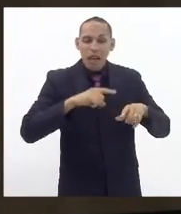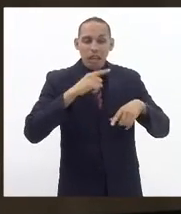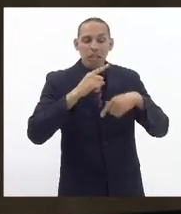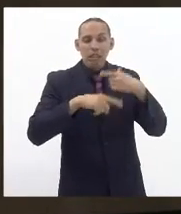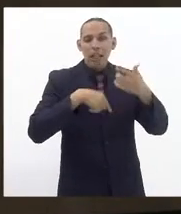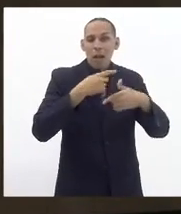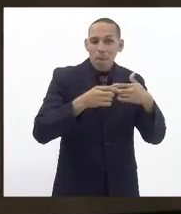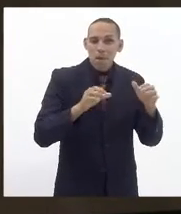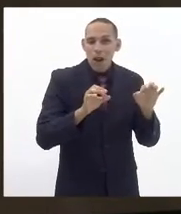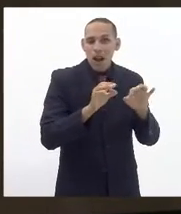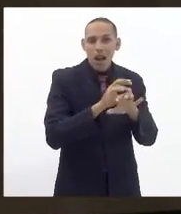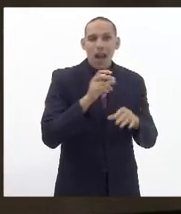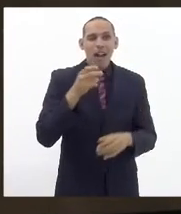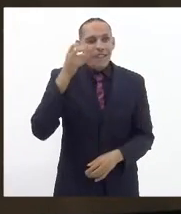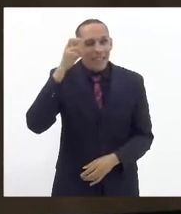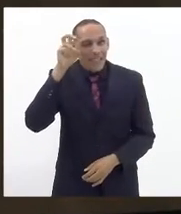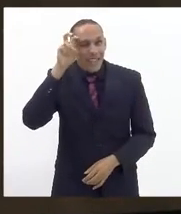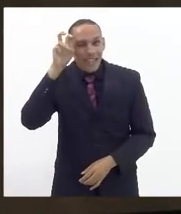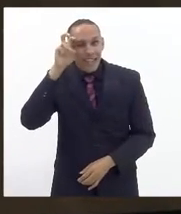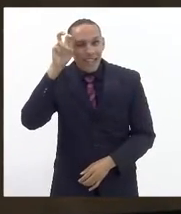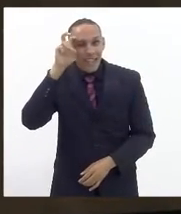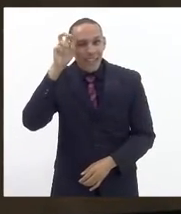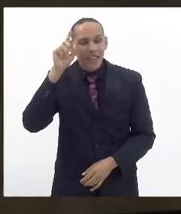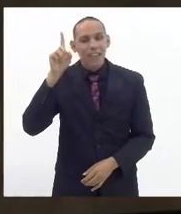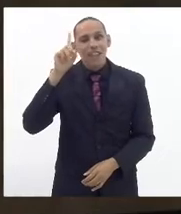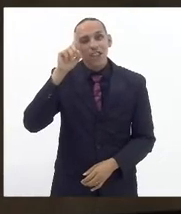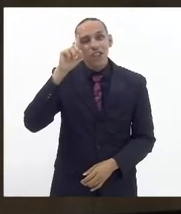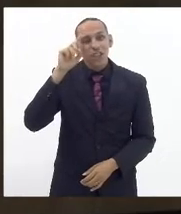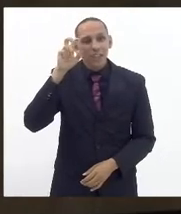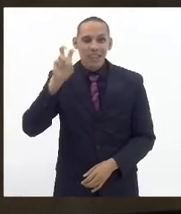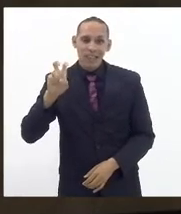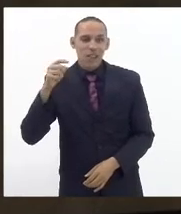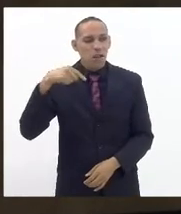tragédia, e chegou arrumadinho com as suas roupas de grife,